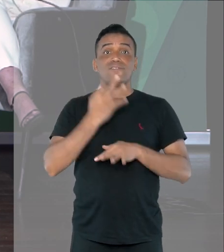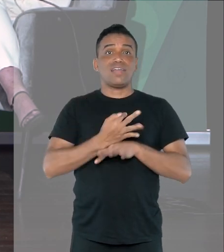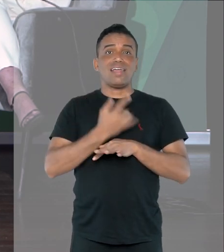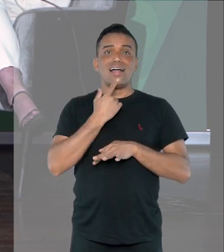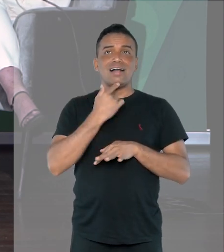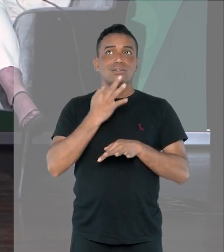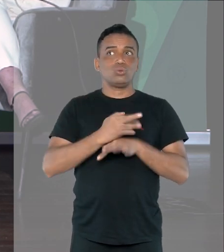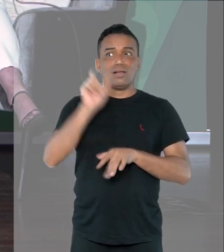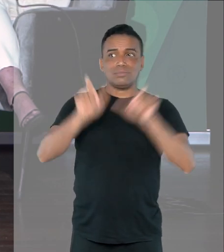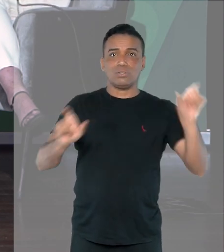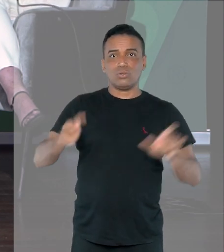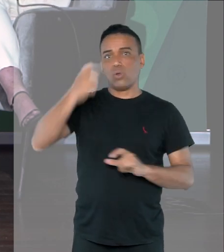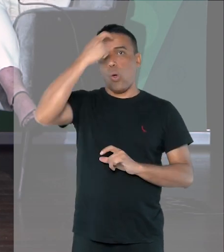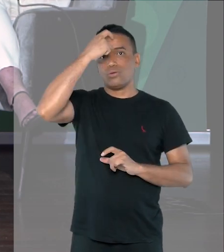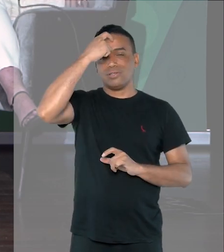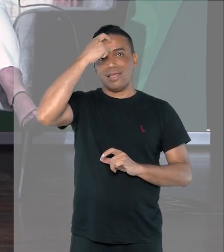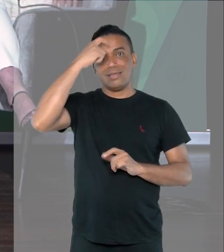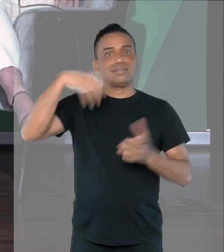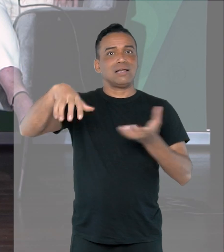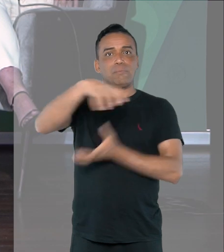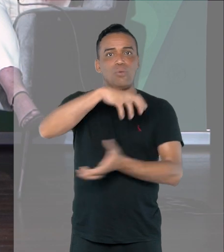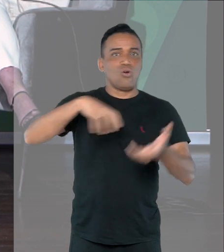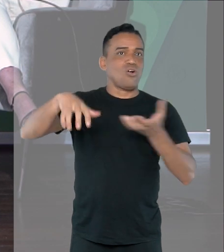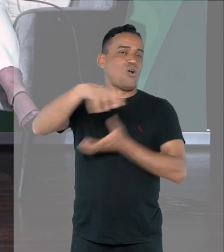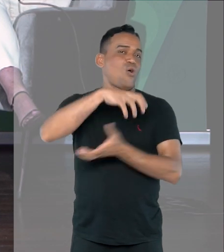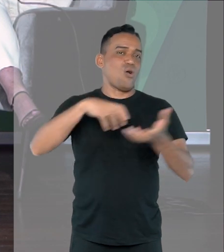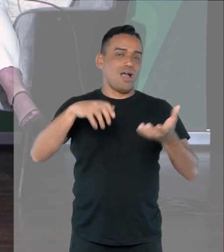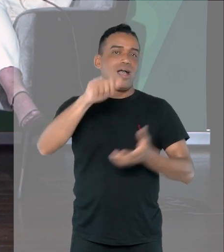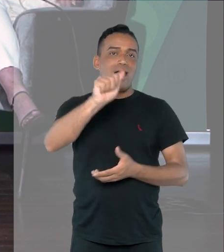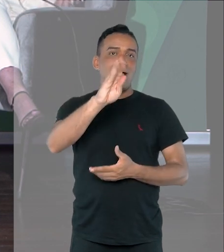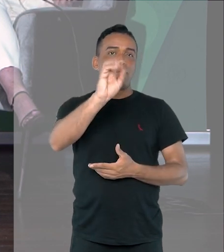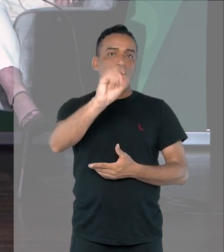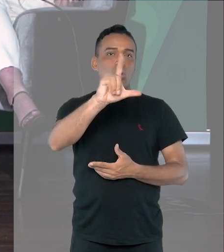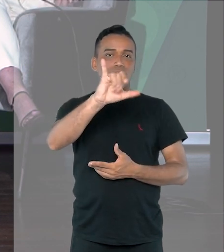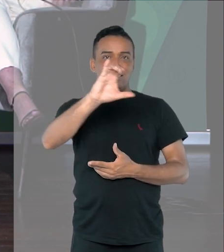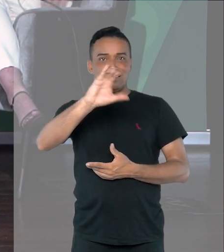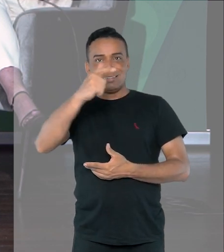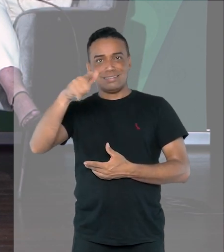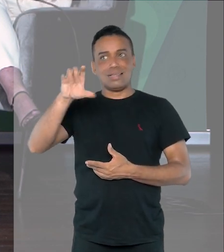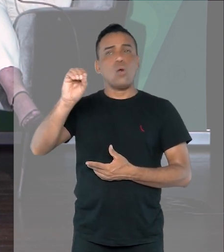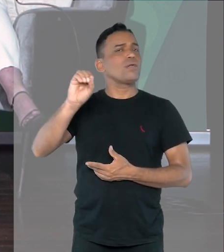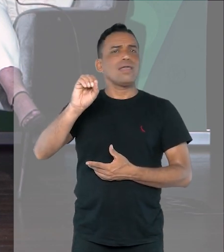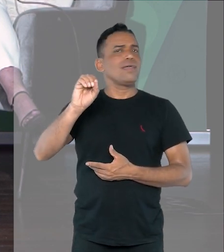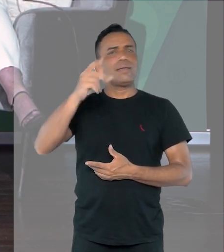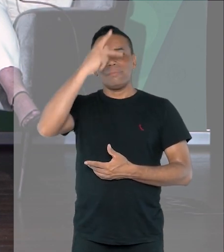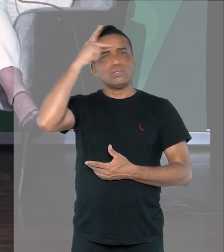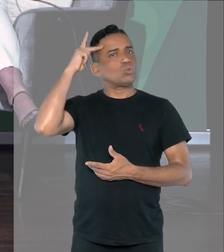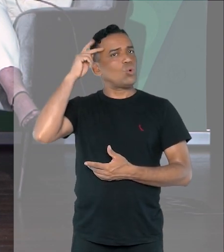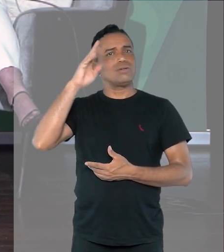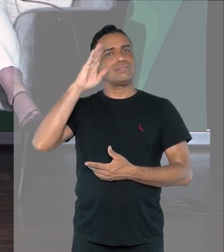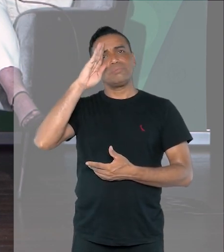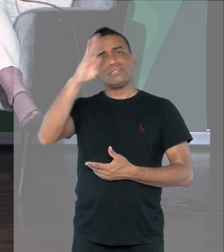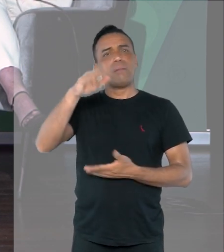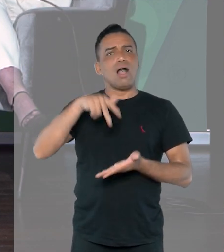tivessem consciência do que foi o movimento da abolição. Quem foram os protagonistas envolvidos? Né? Todos,